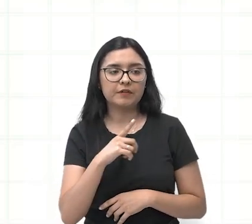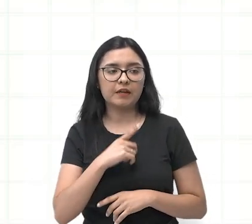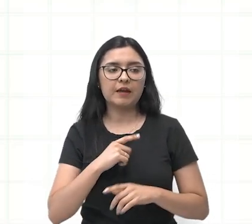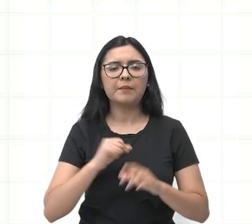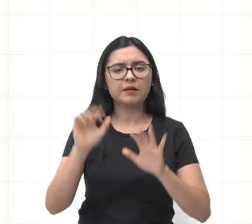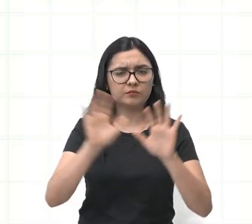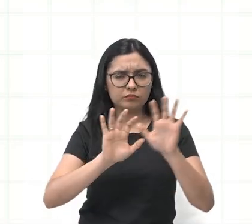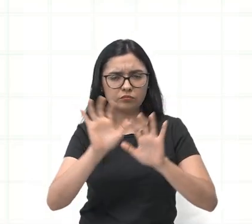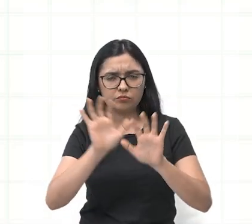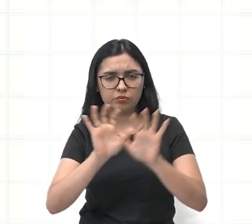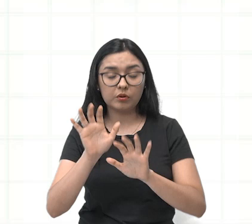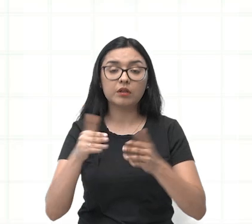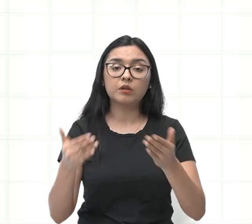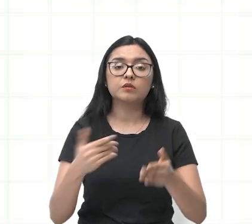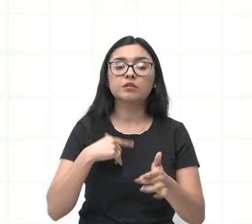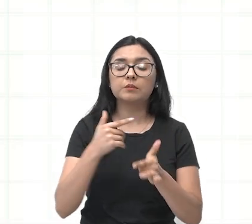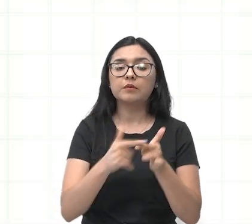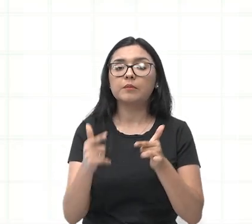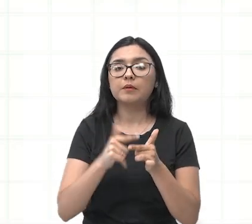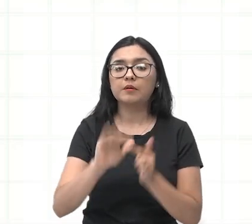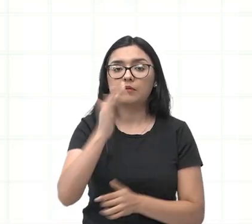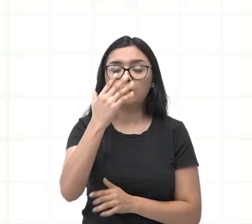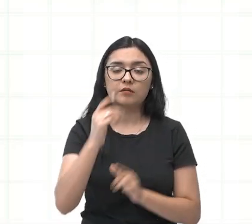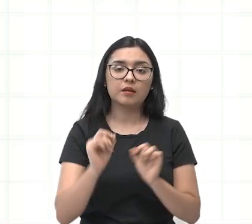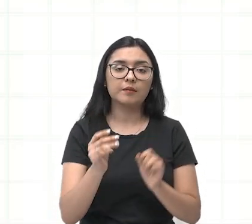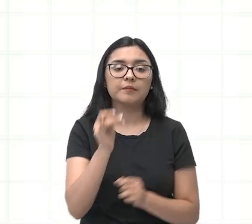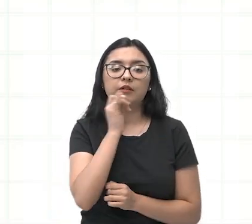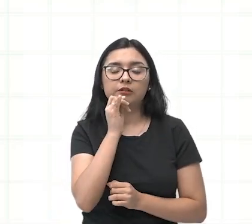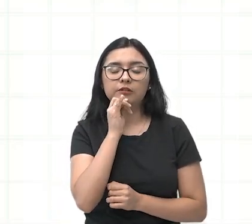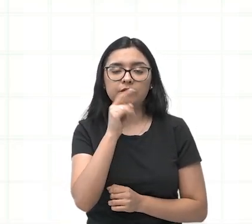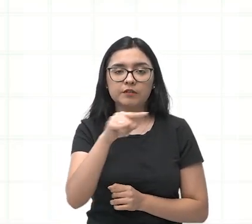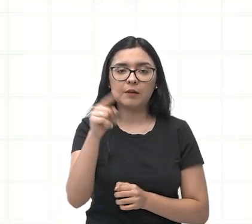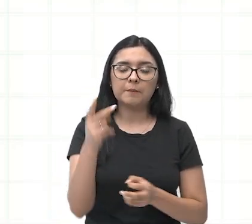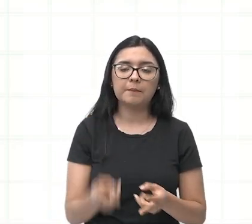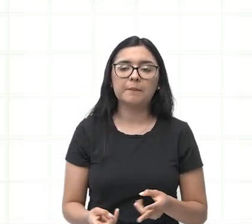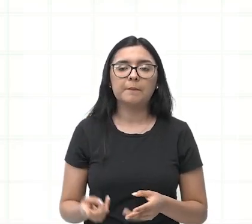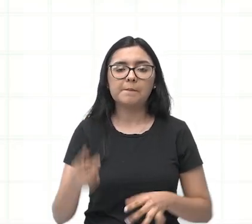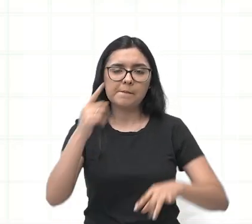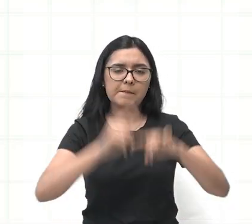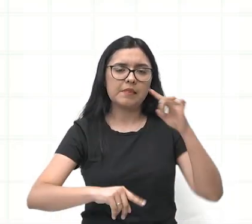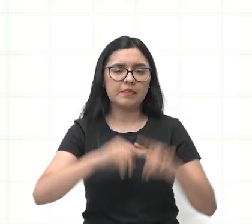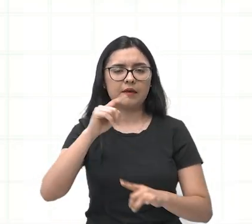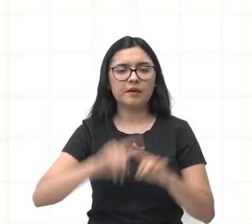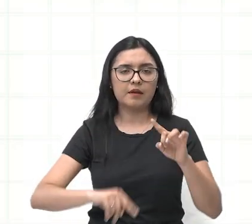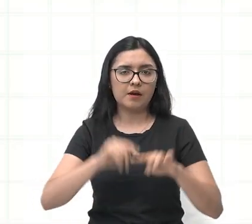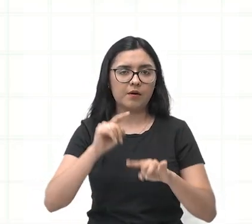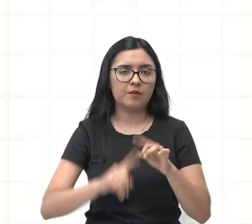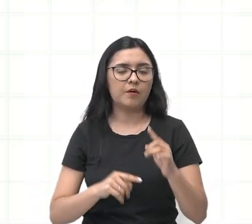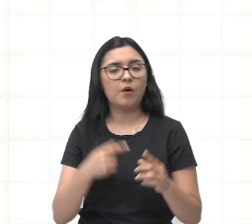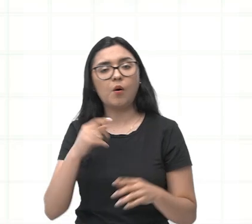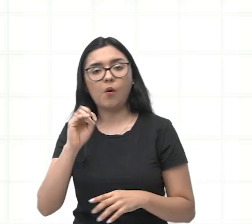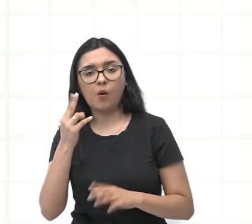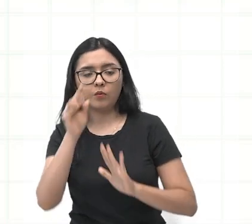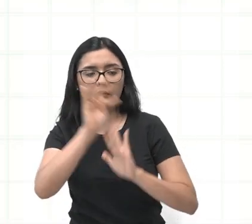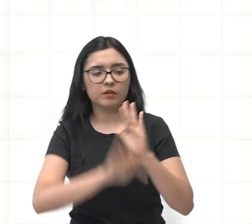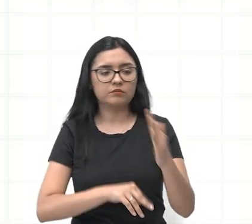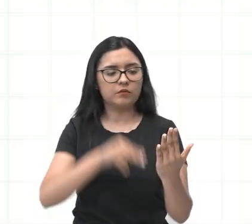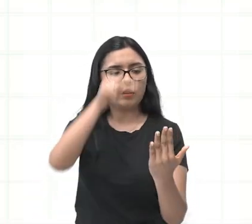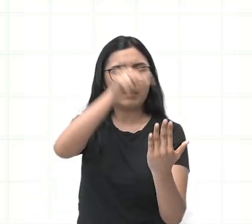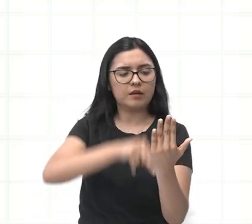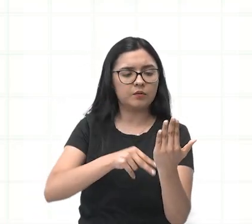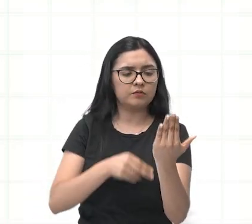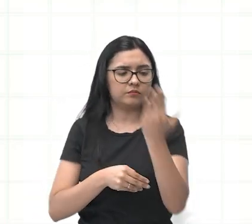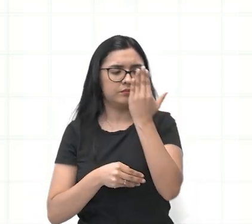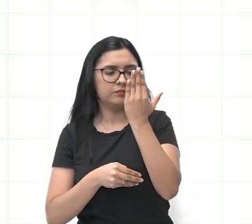distorcida. Esse problema acontece quando você observa um objeto ou faz a leitura de algo que está